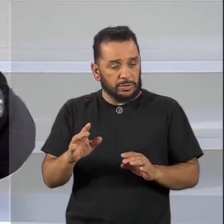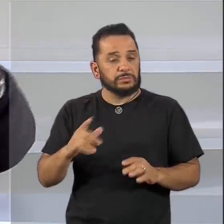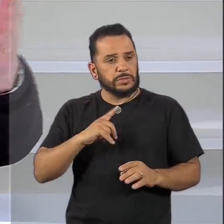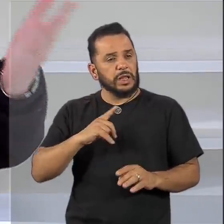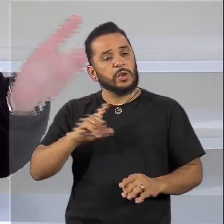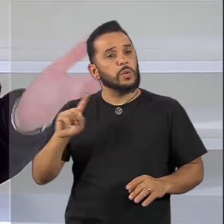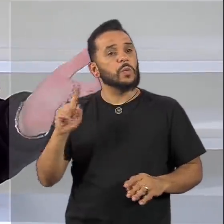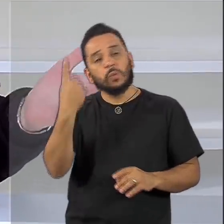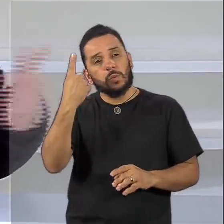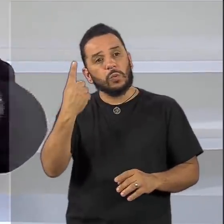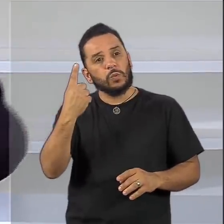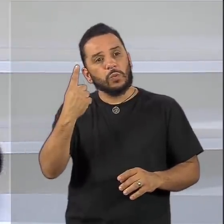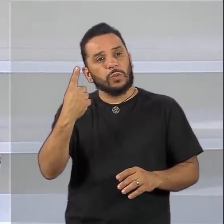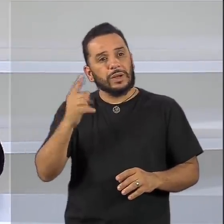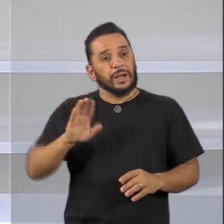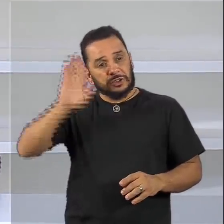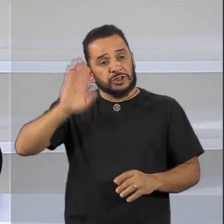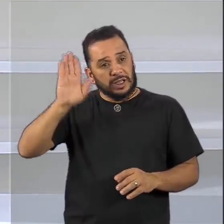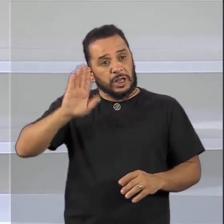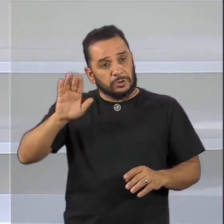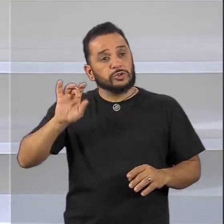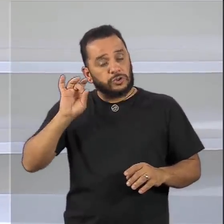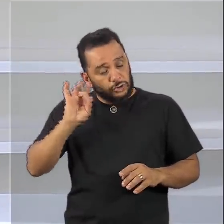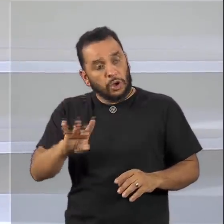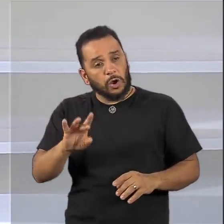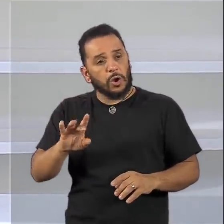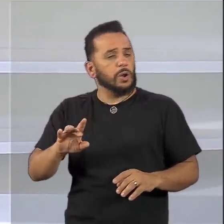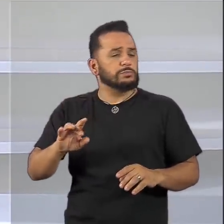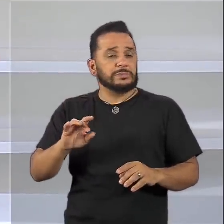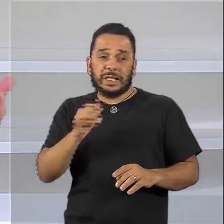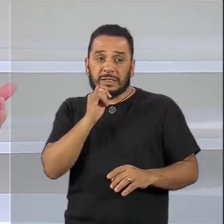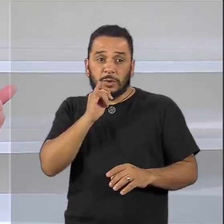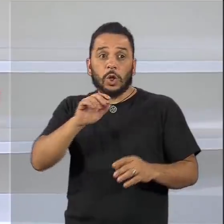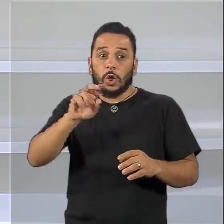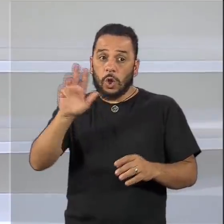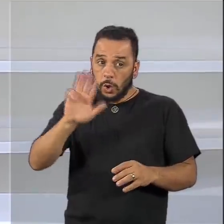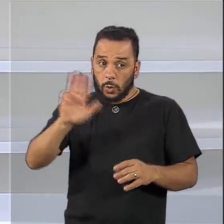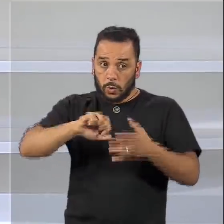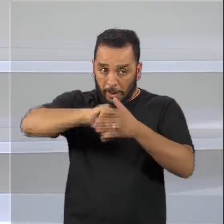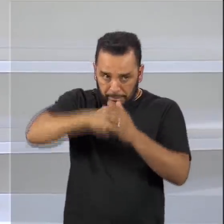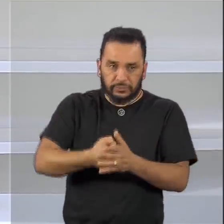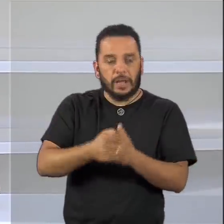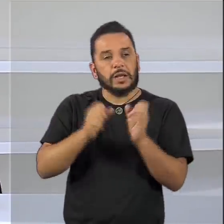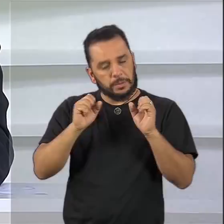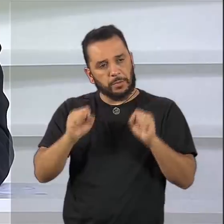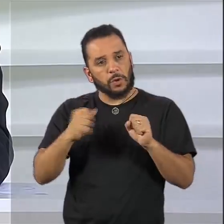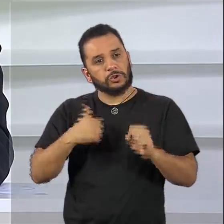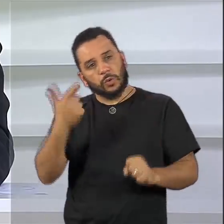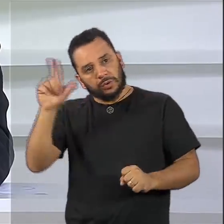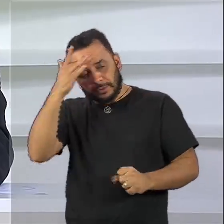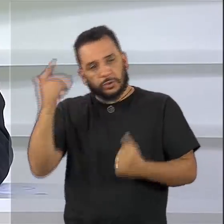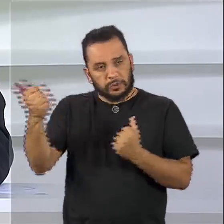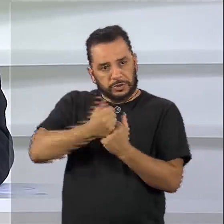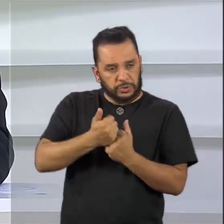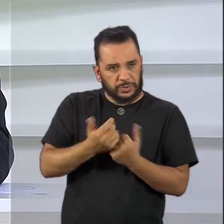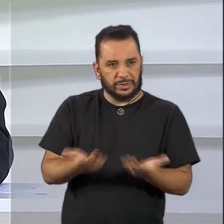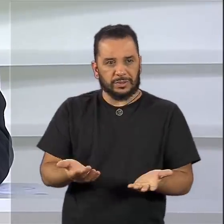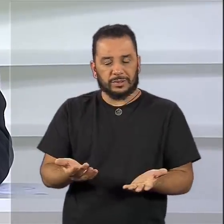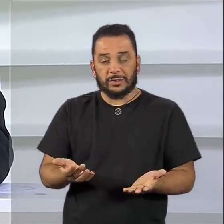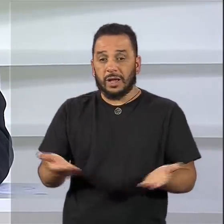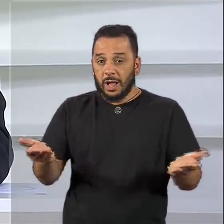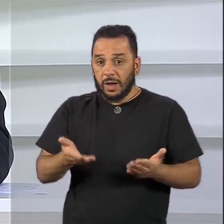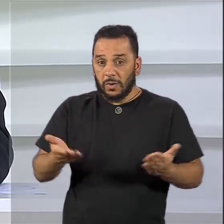pela impossibilidade ilegal, senão ele seria candidato sem a menor dúvida. Não deixa aparecer sombra. A gente vai agora para mais um